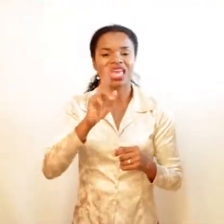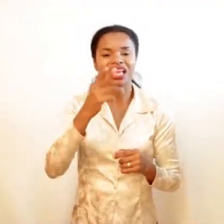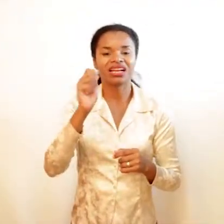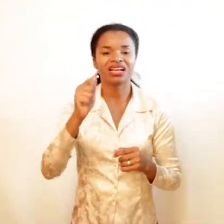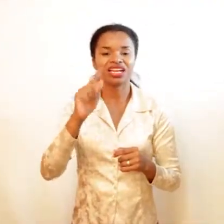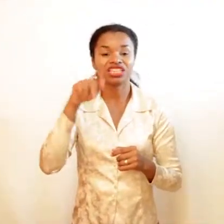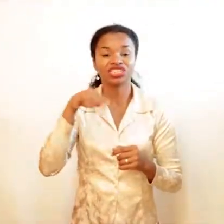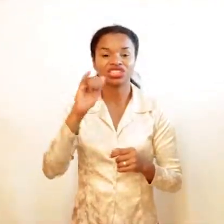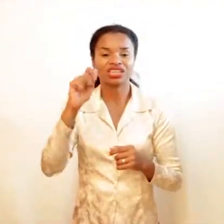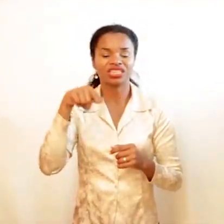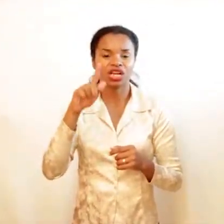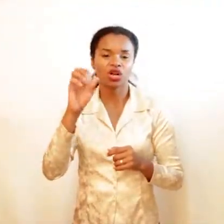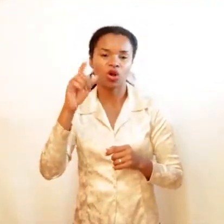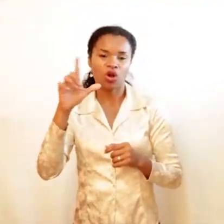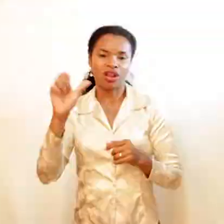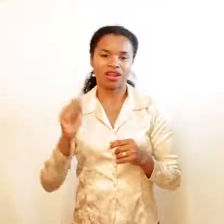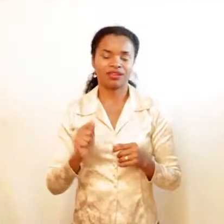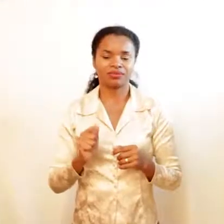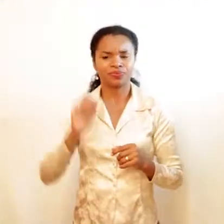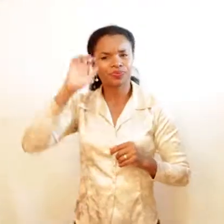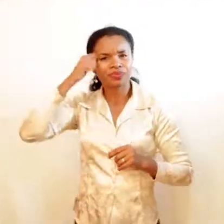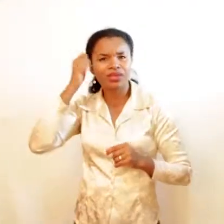Angola.